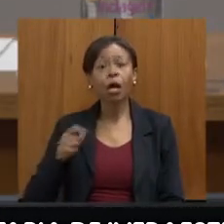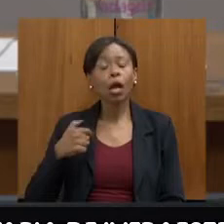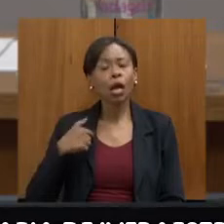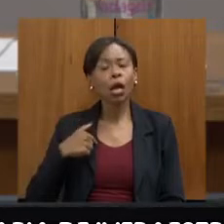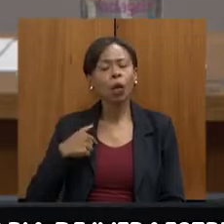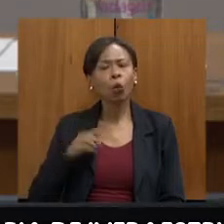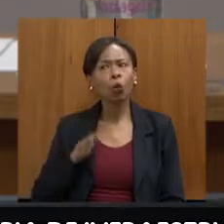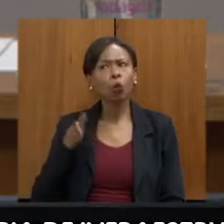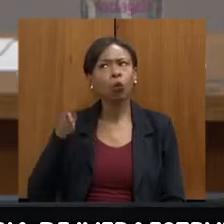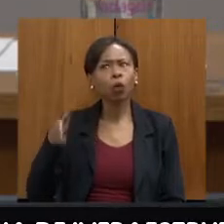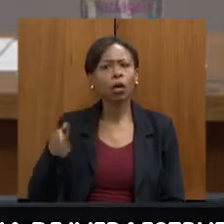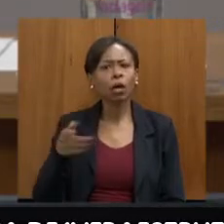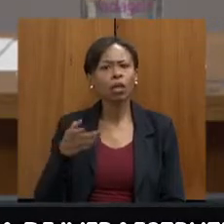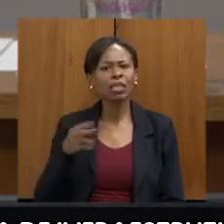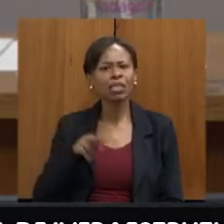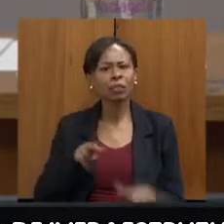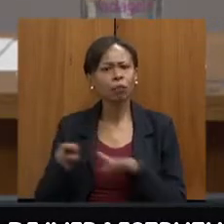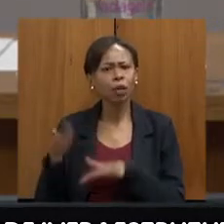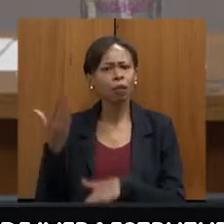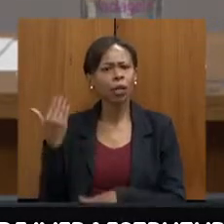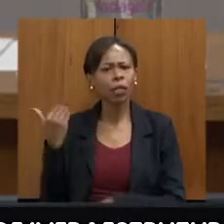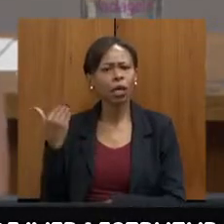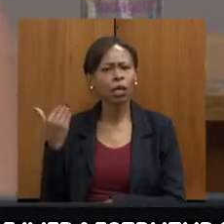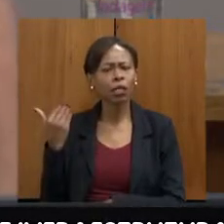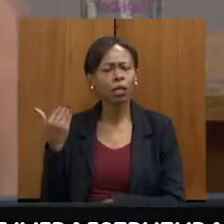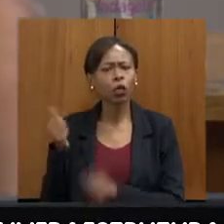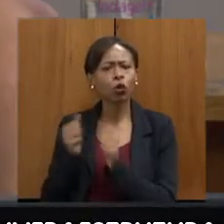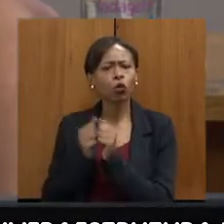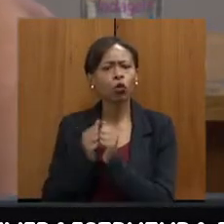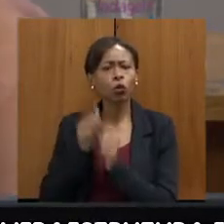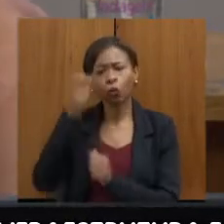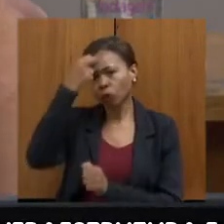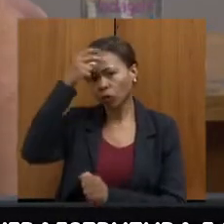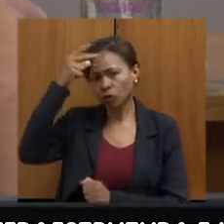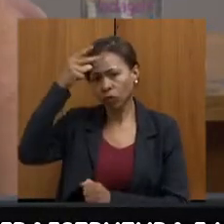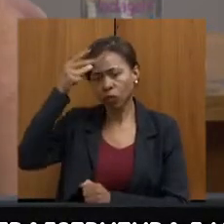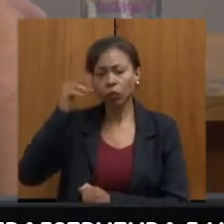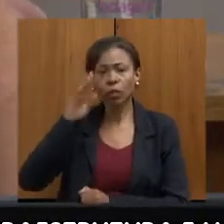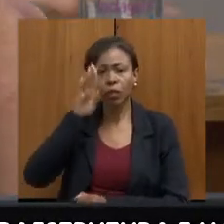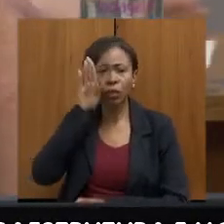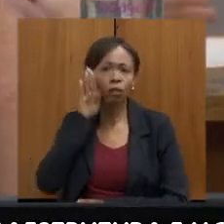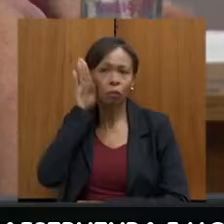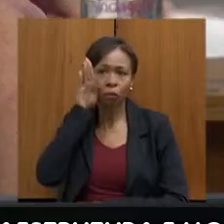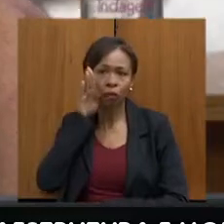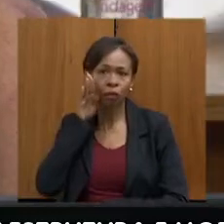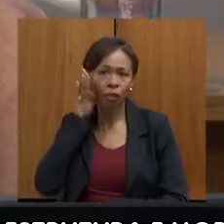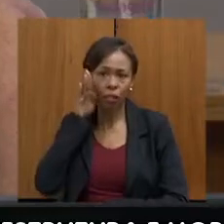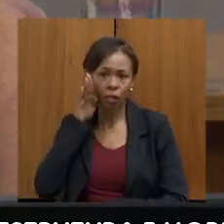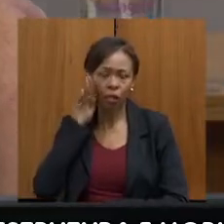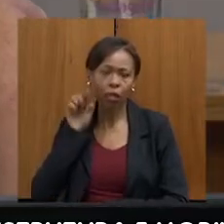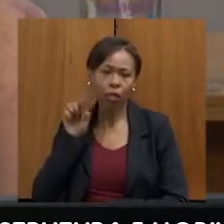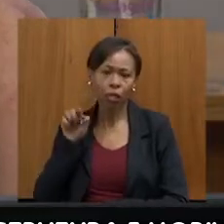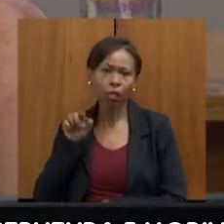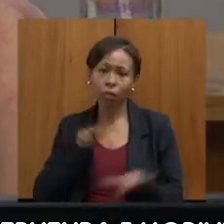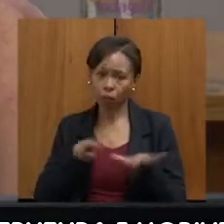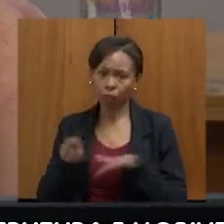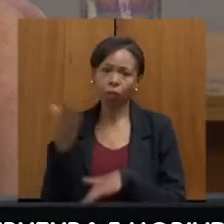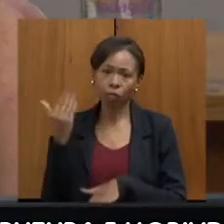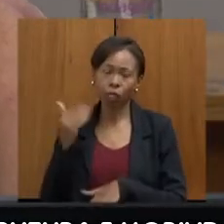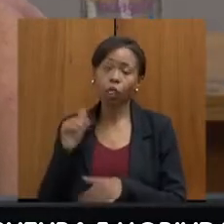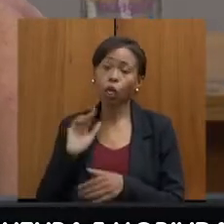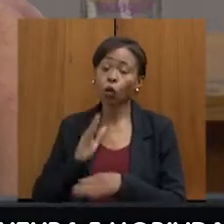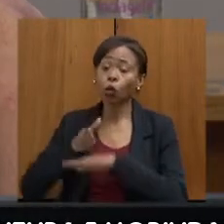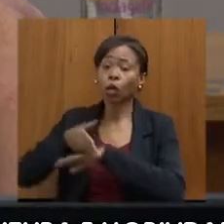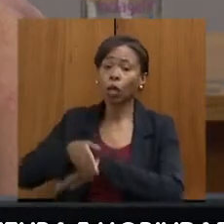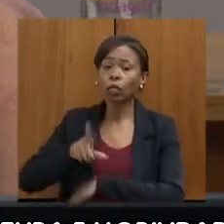acho que foi semana passada Carol com prefeito de Barbacena É acho que foi semana passada estive com ele no